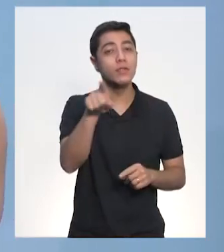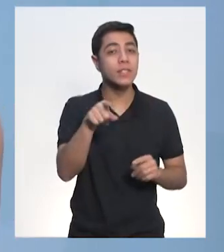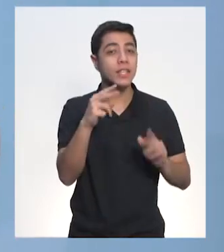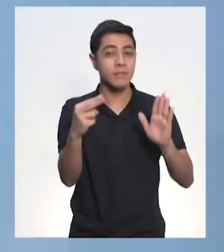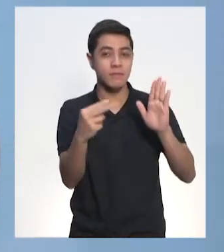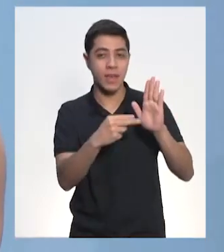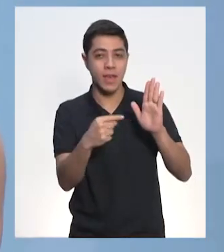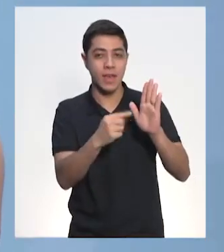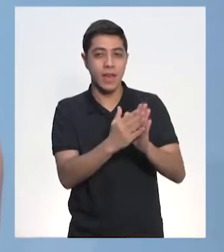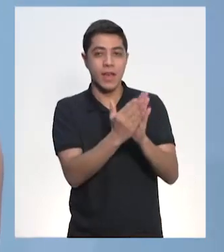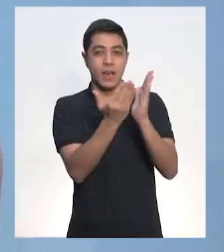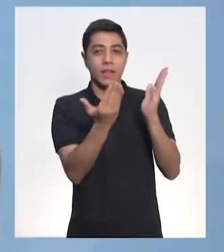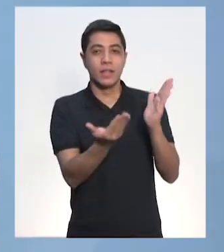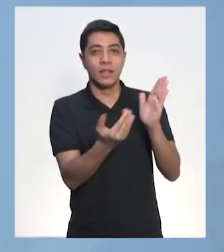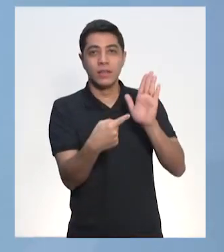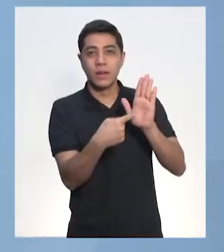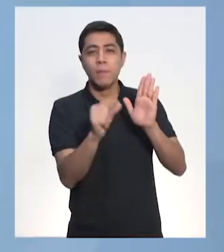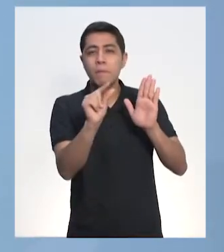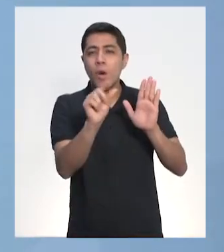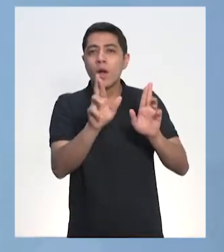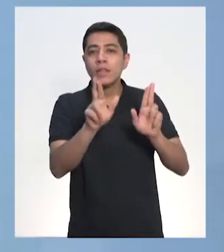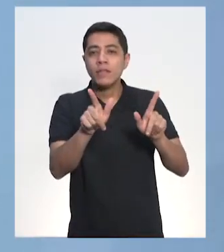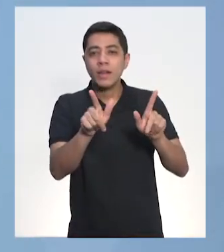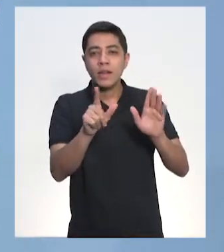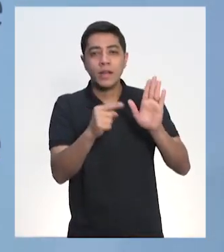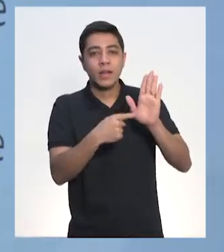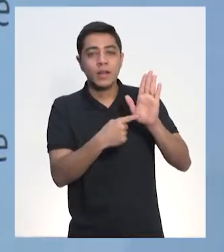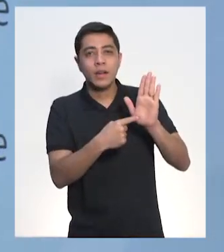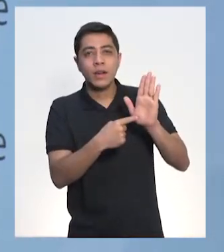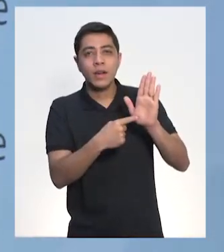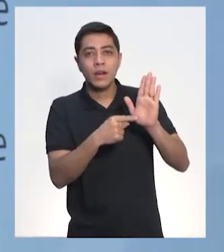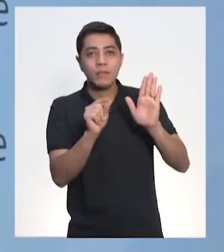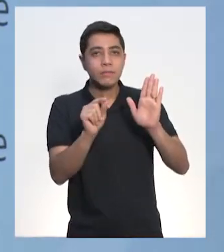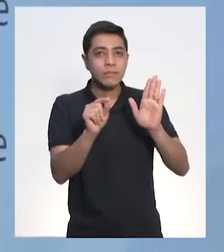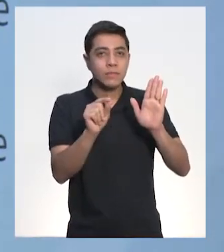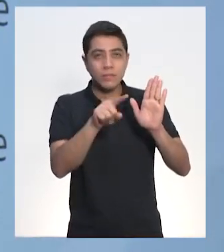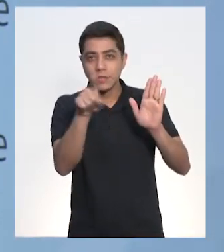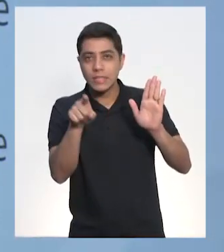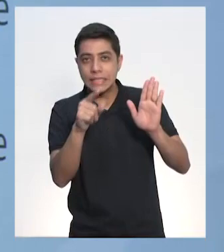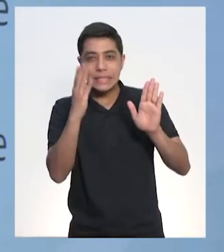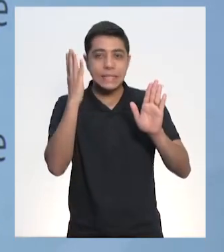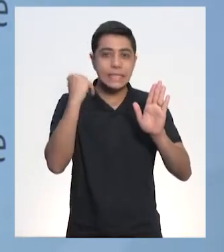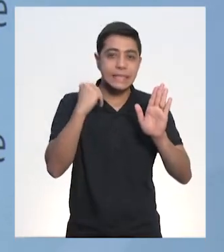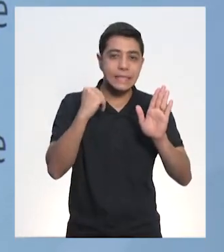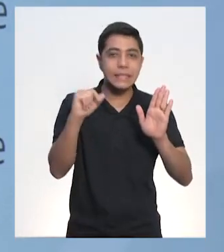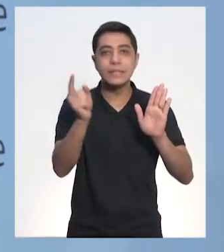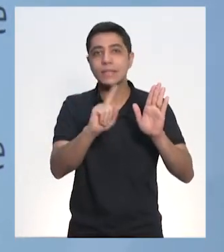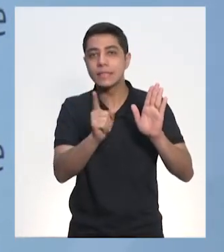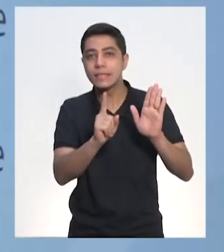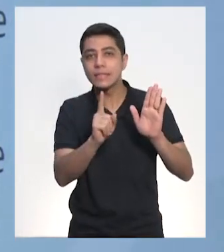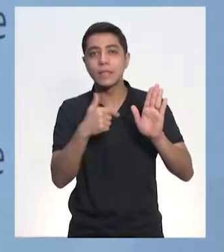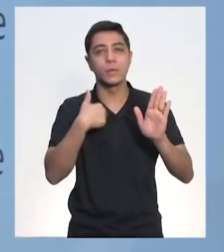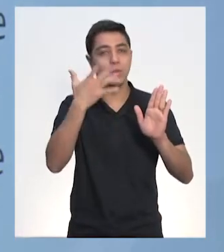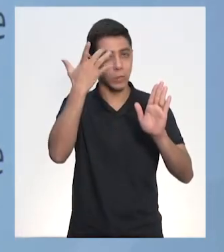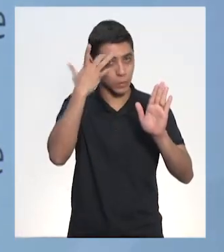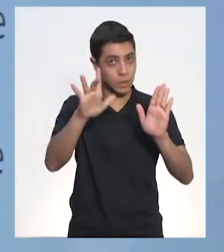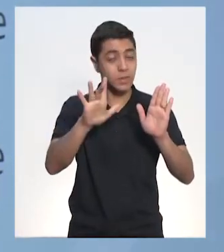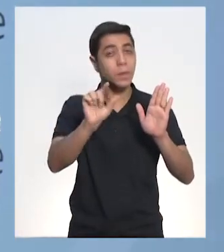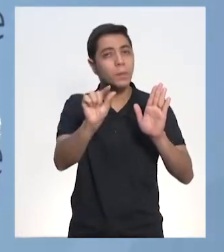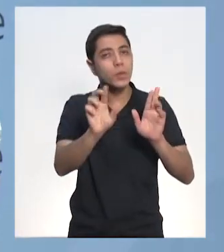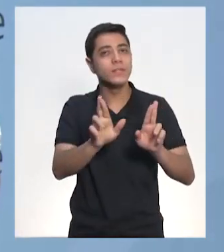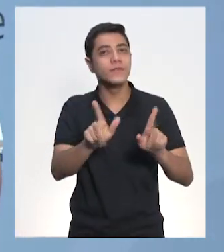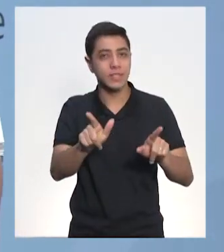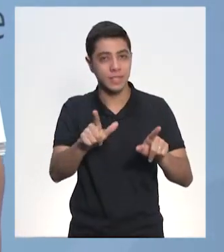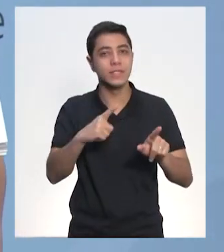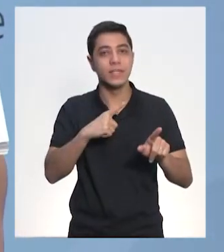pequena diferença aí, né? E acho que não sei se vocês vão conseguir matar, se vocês perceberem a diferença do experimento que tem aqui